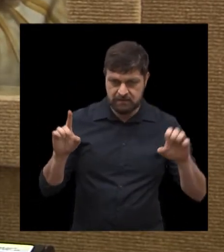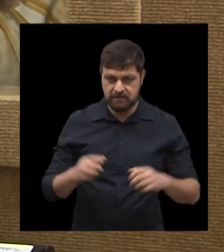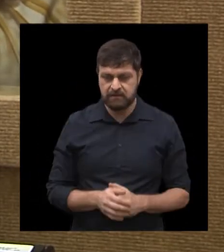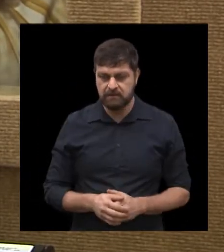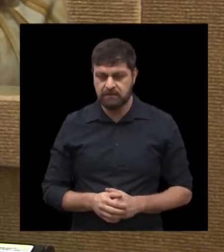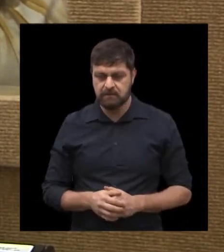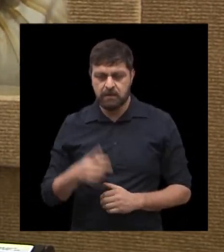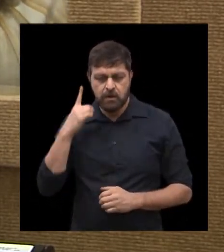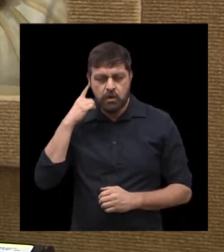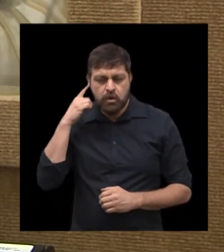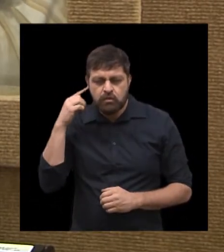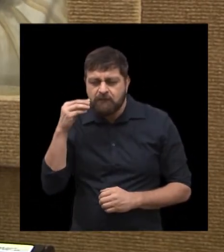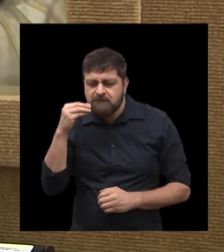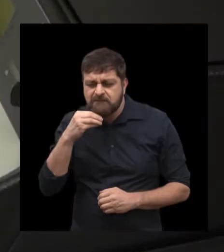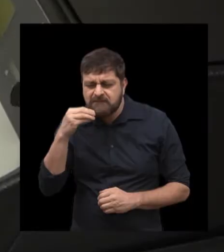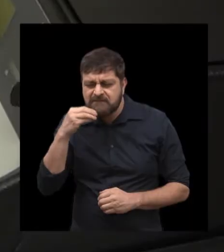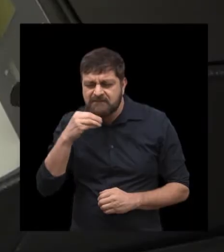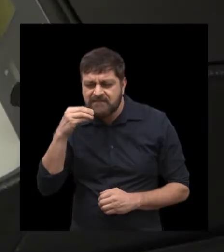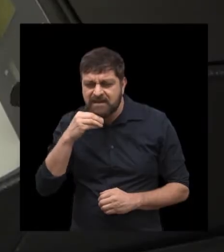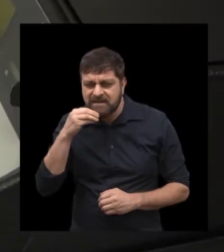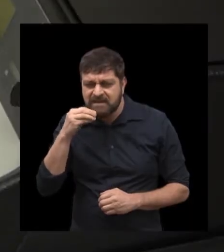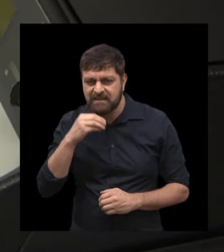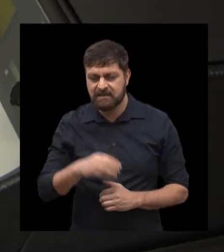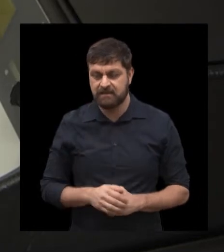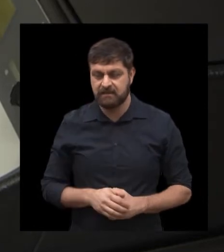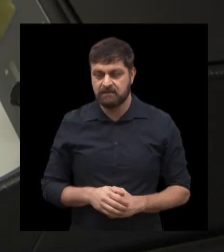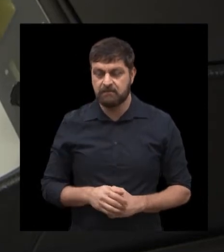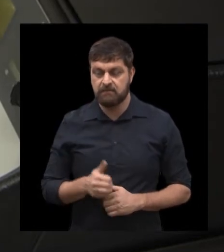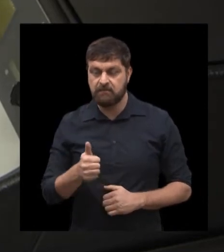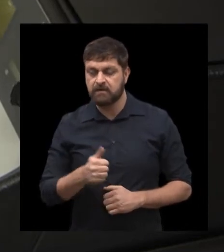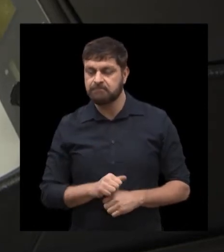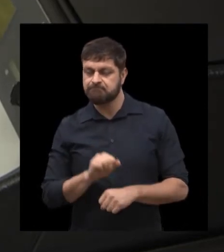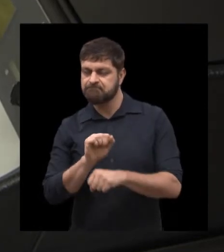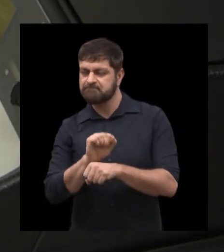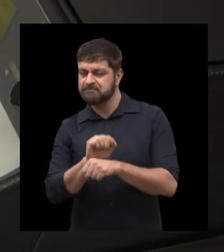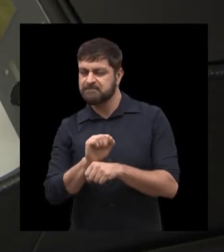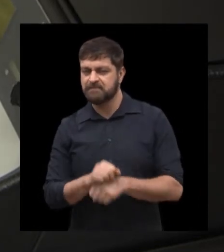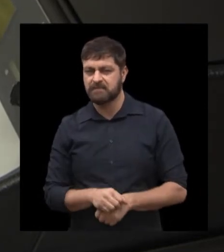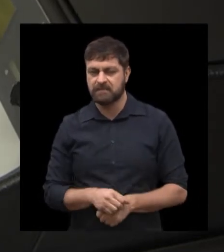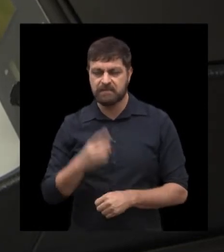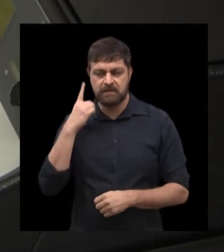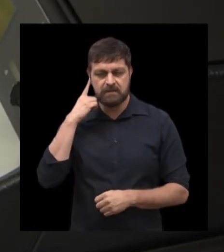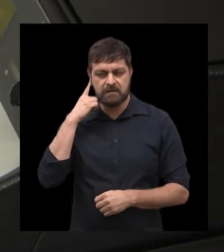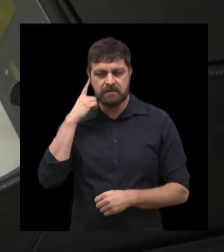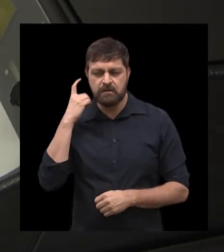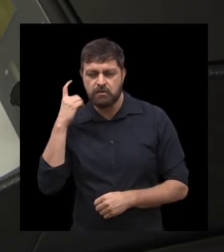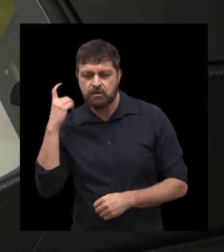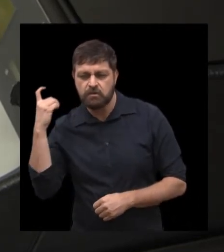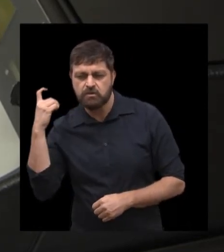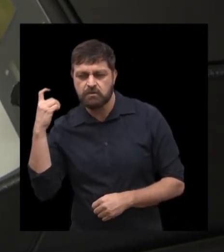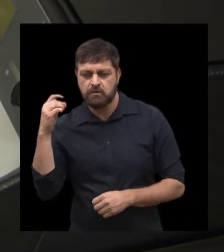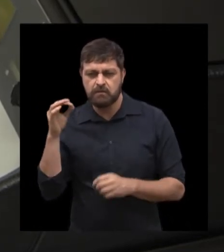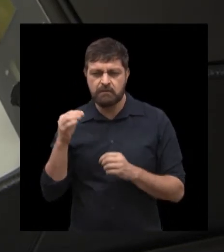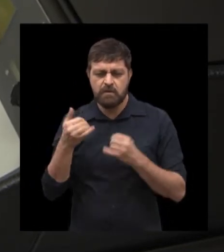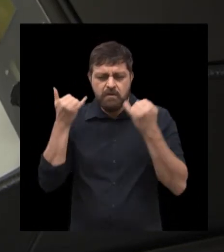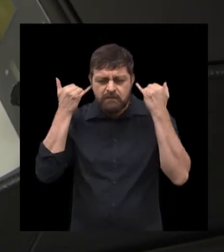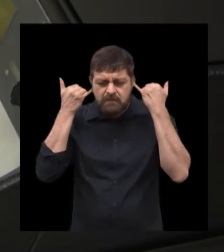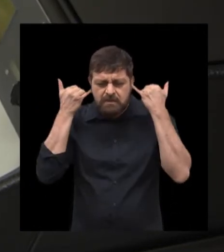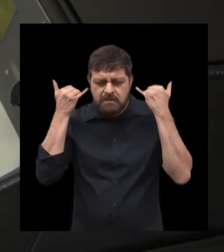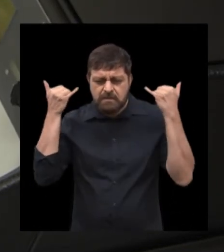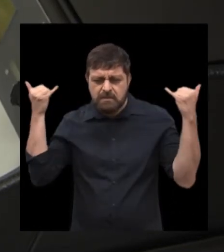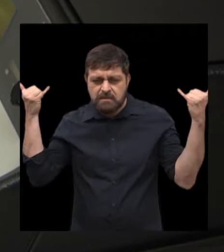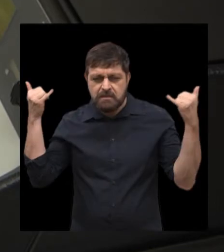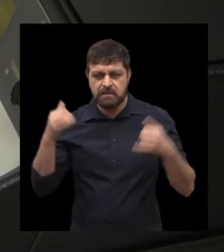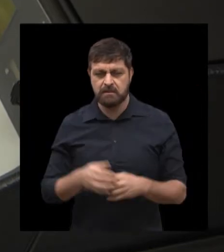menor som que os ouvidos conseguem perceber. É muito parecido com um teste